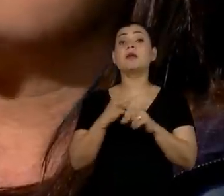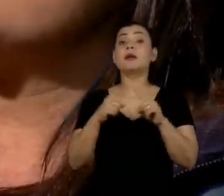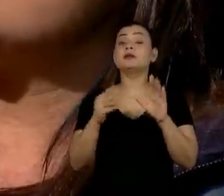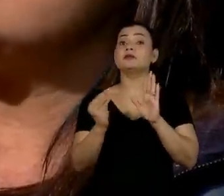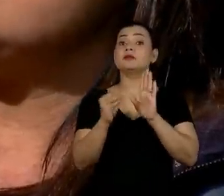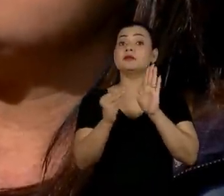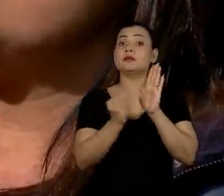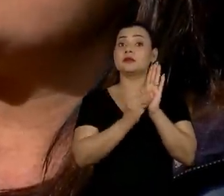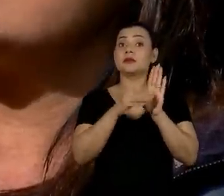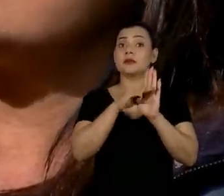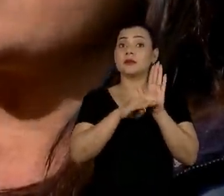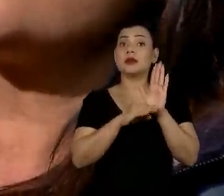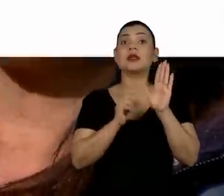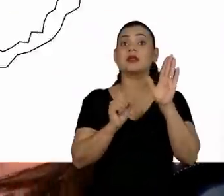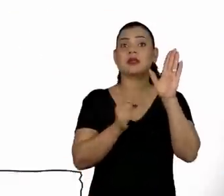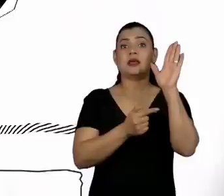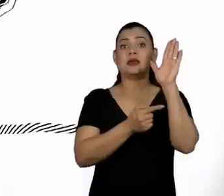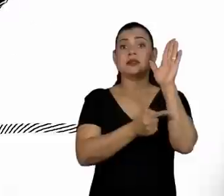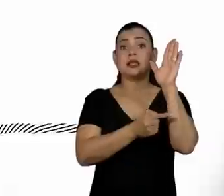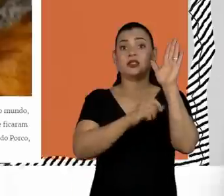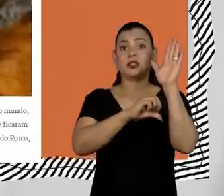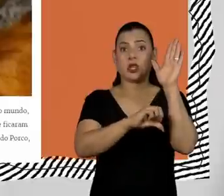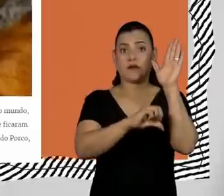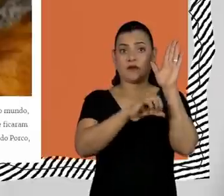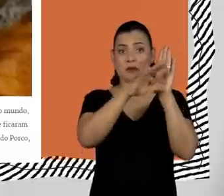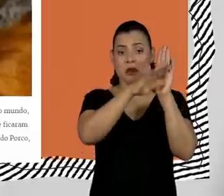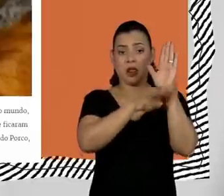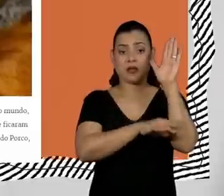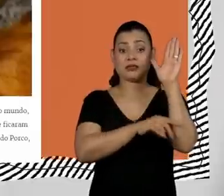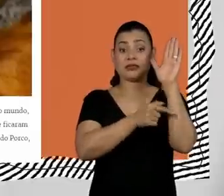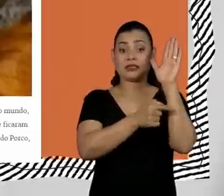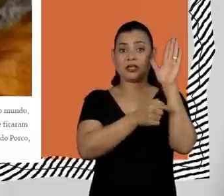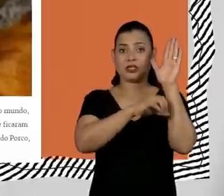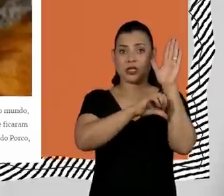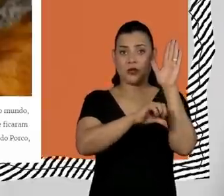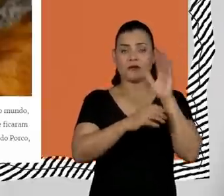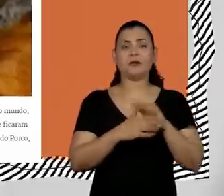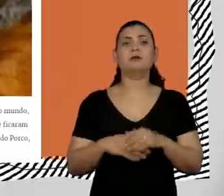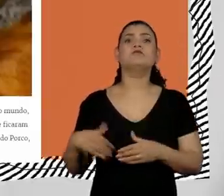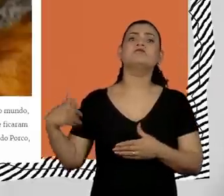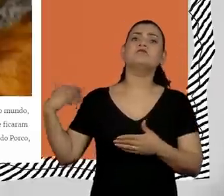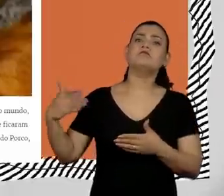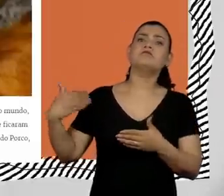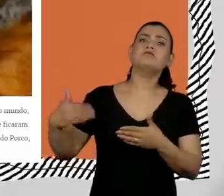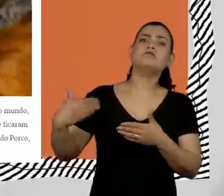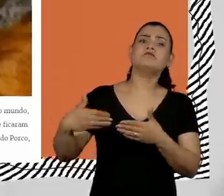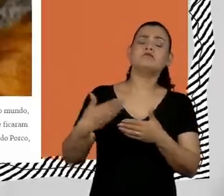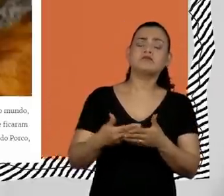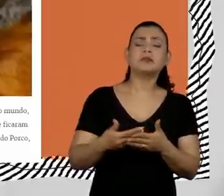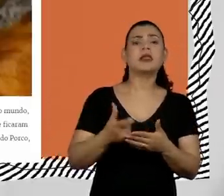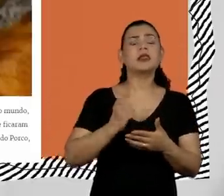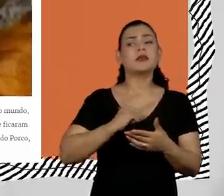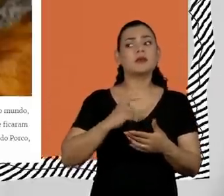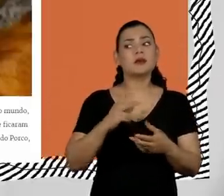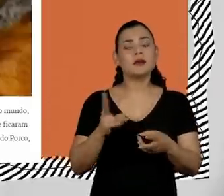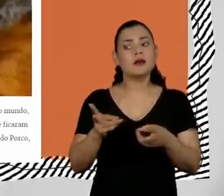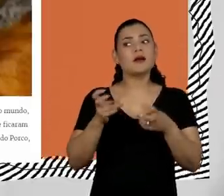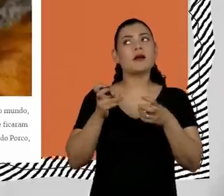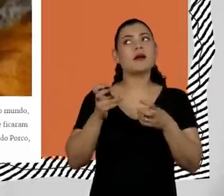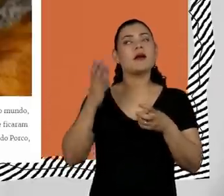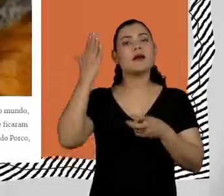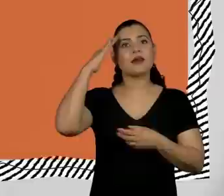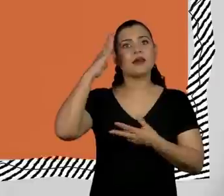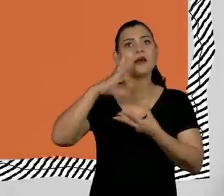Nós entramos em número 79 a partir daí nós tivemos um olhar de fora né